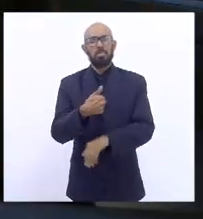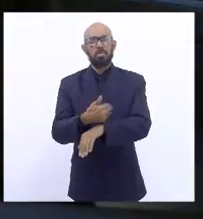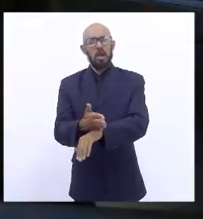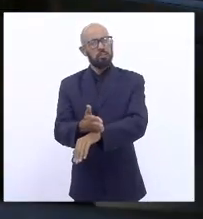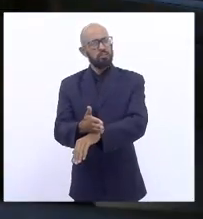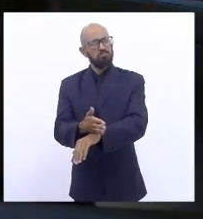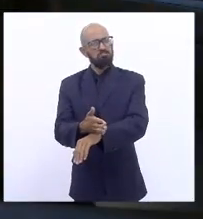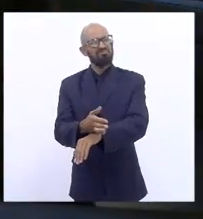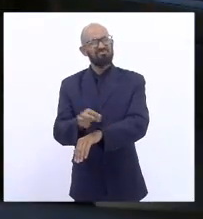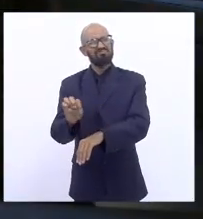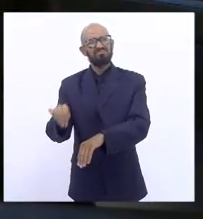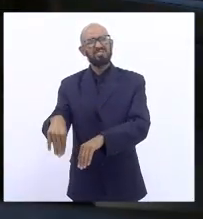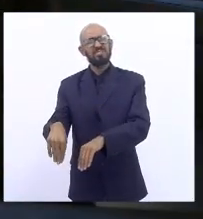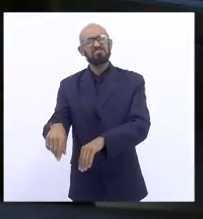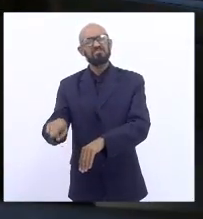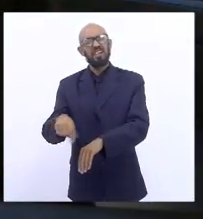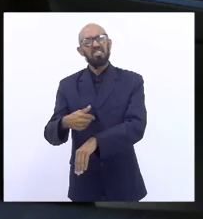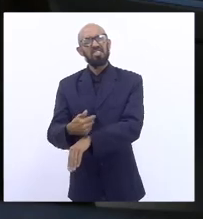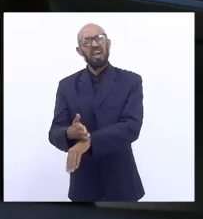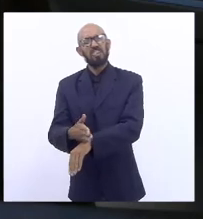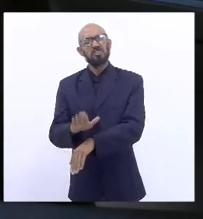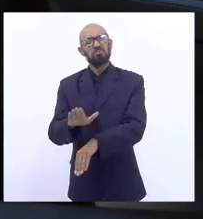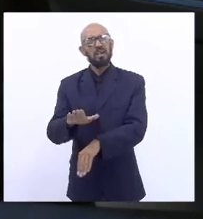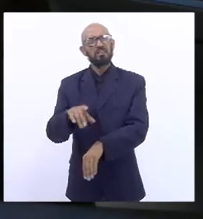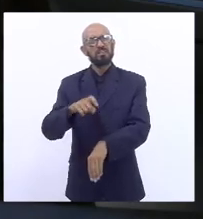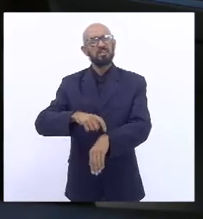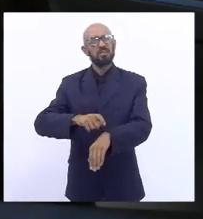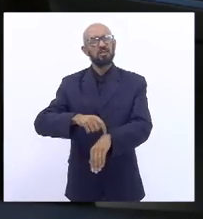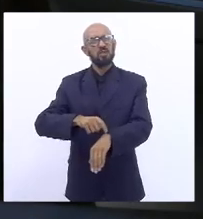É tarde, mas é a nossa hora.